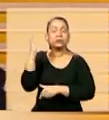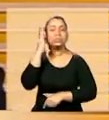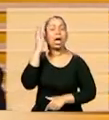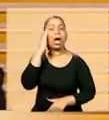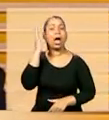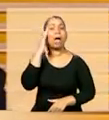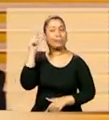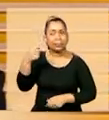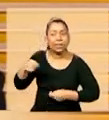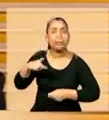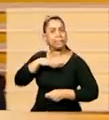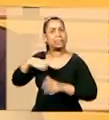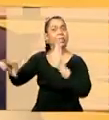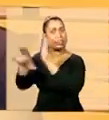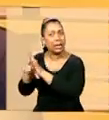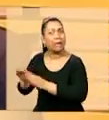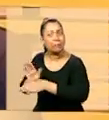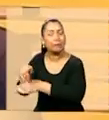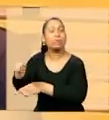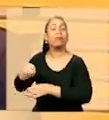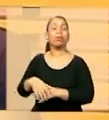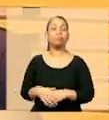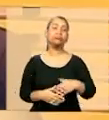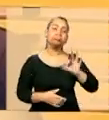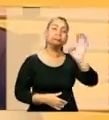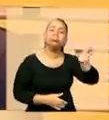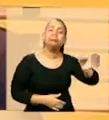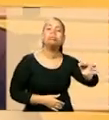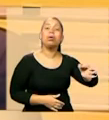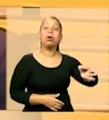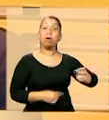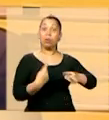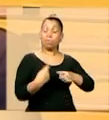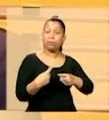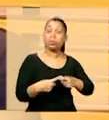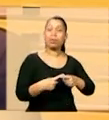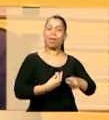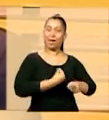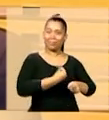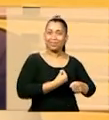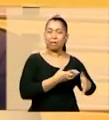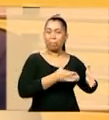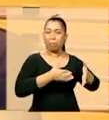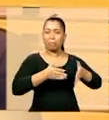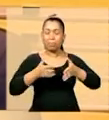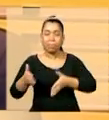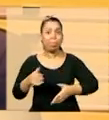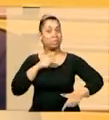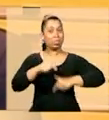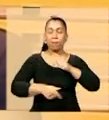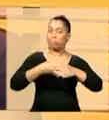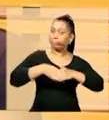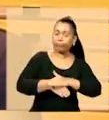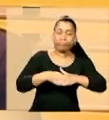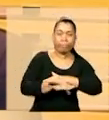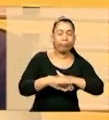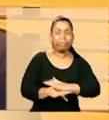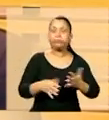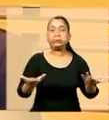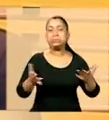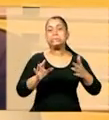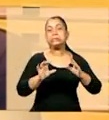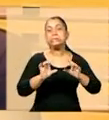ser amparado, que ele tem que ser amparado? Com certeza, porque na rotina você acaba se habituando a ter o trabalho